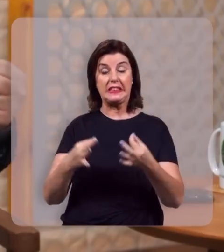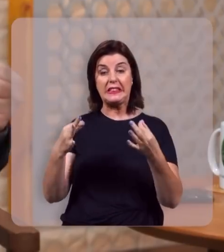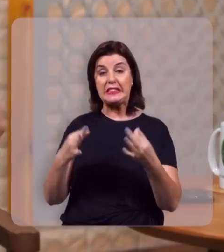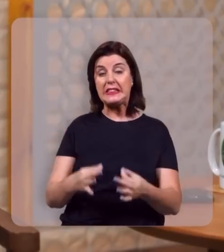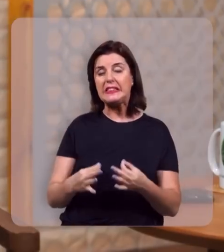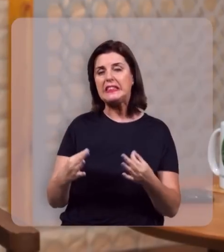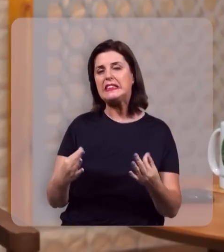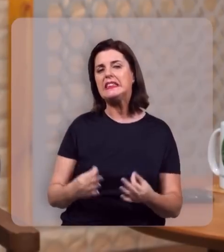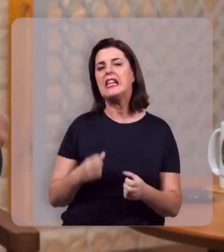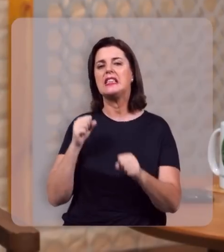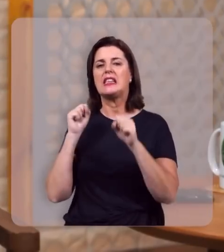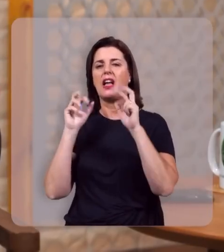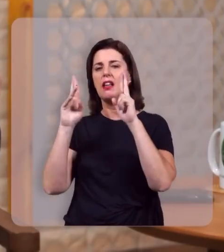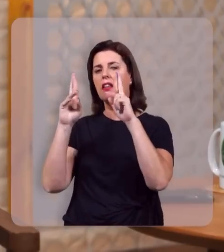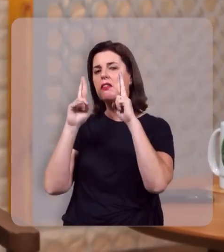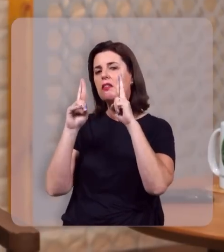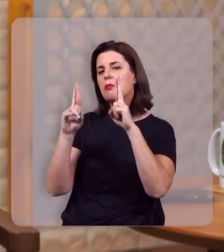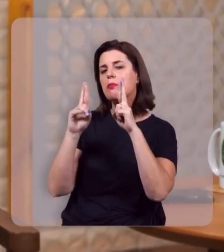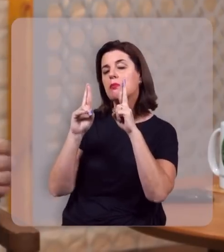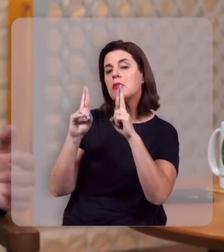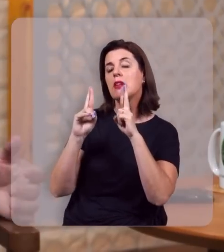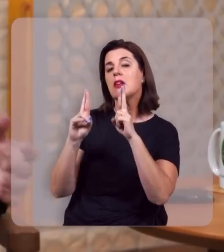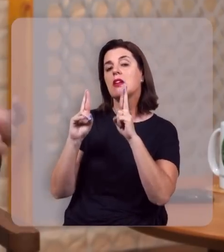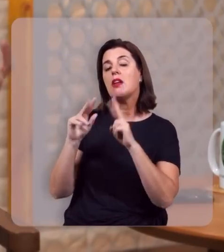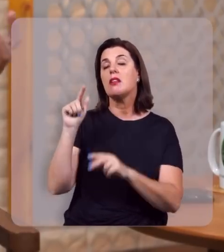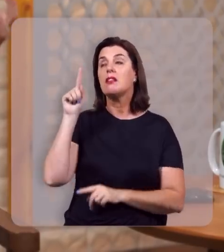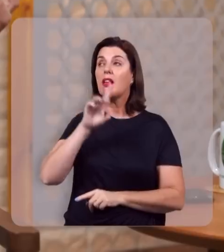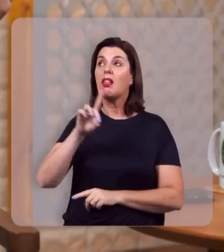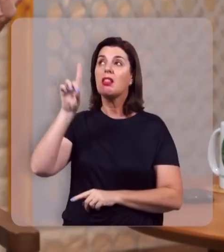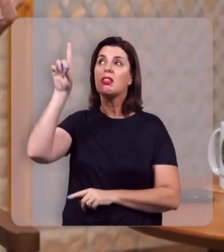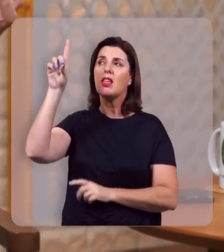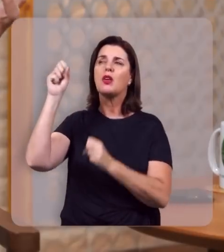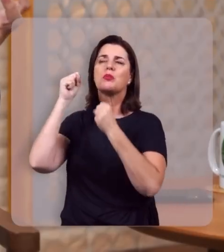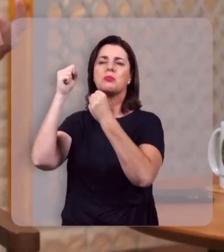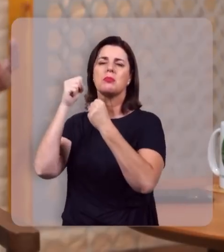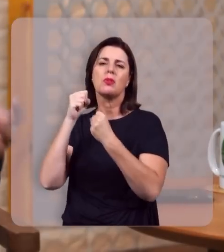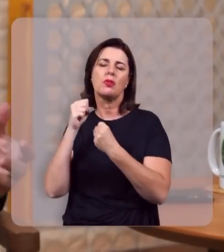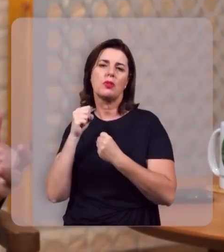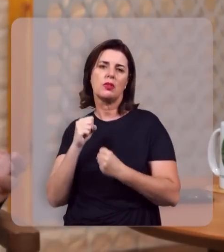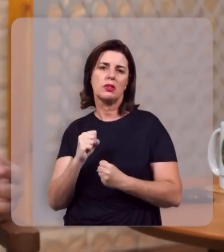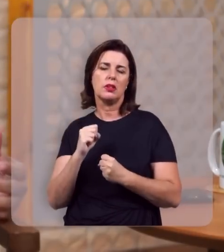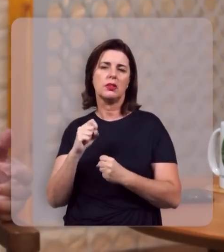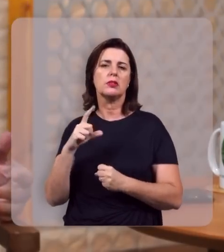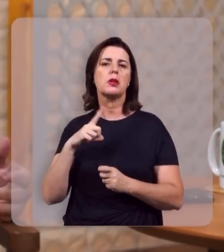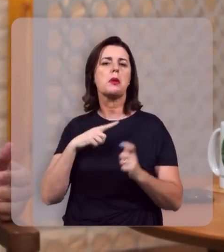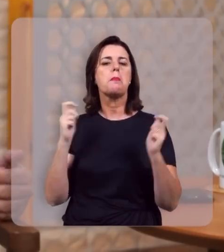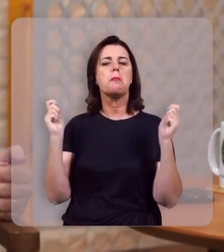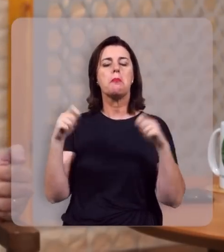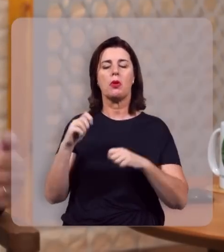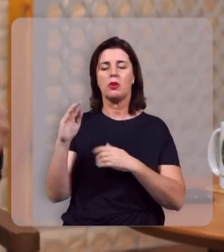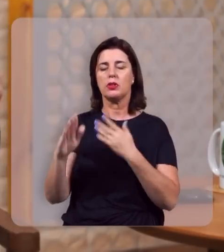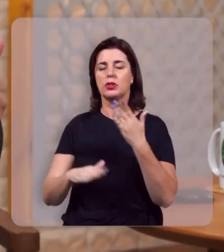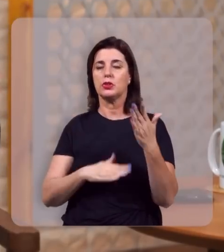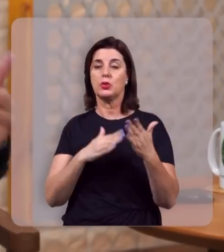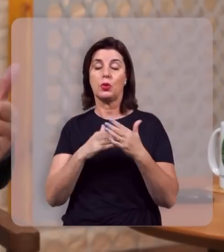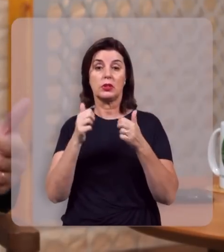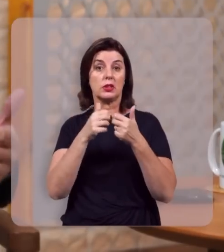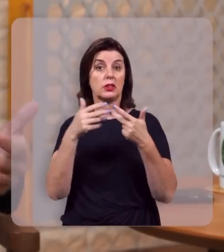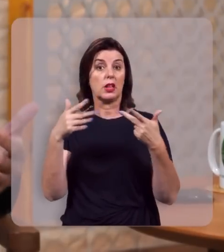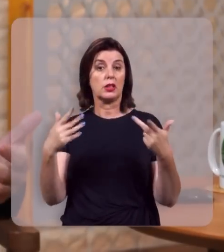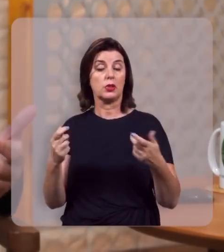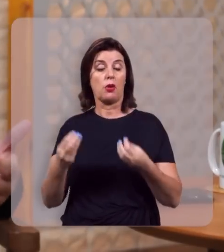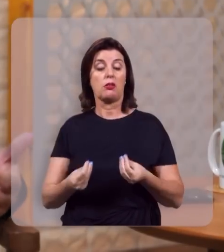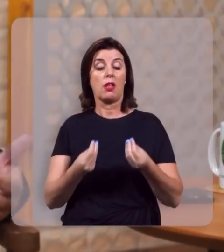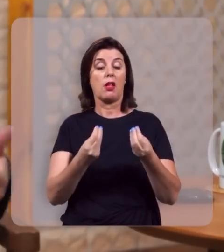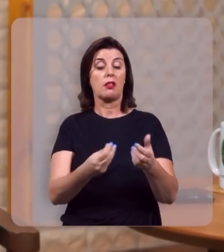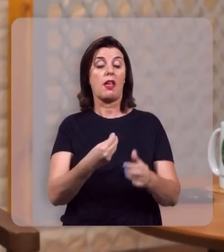certeza, à convicção e à esperança de que esse Deus poderoso, que foi capaz de derramar a sua vida